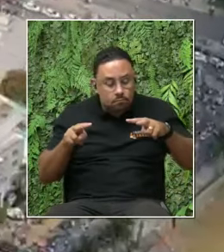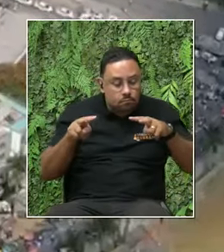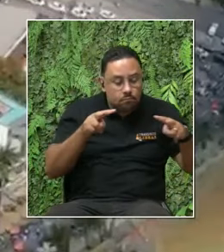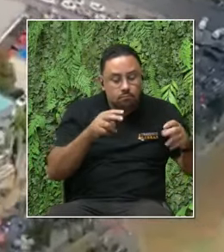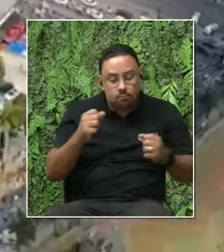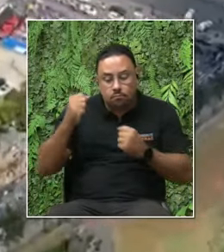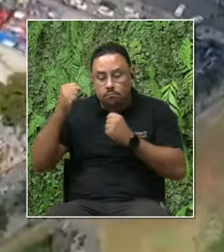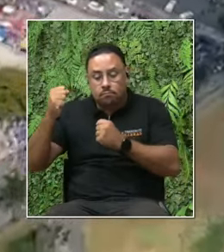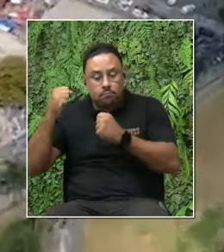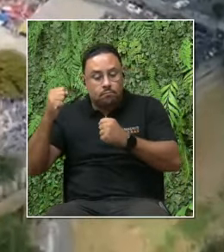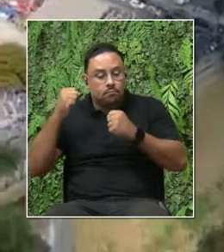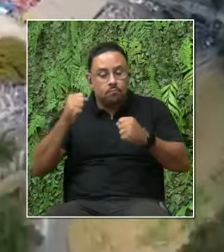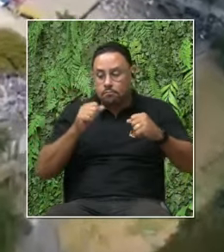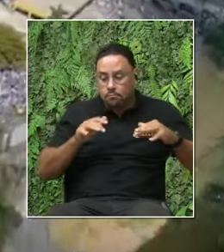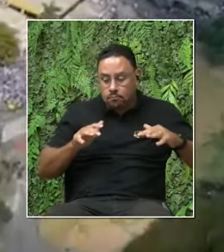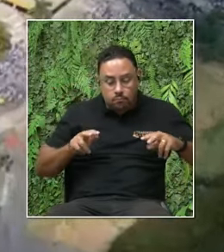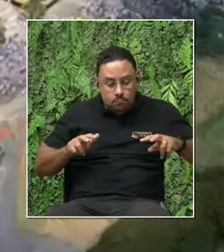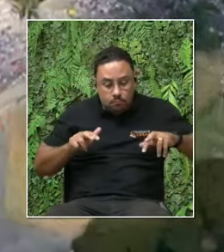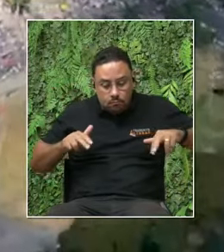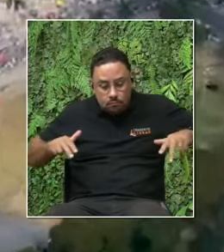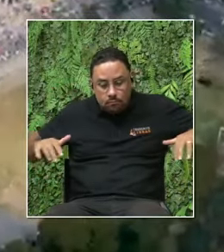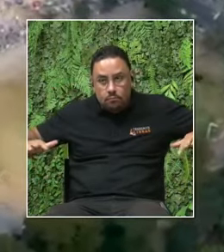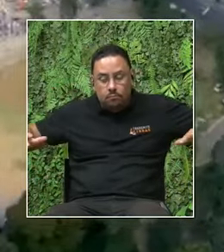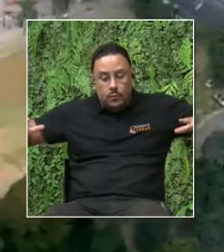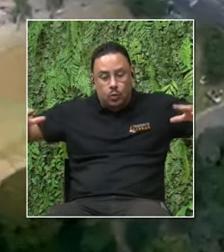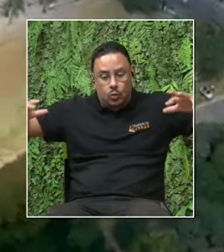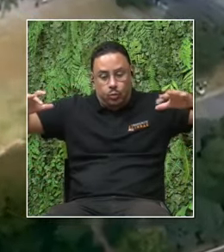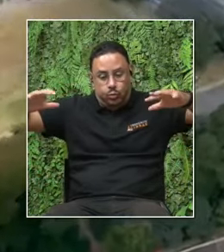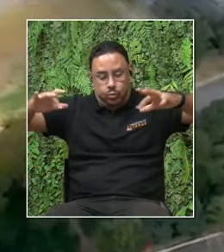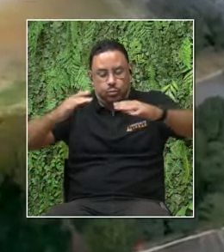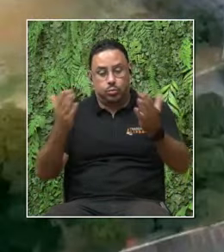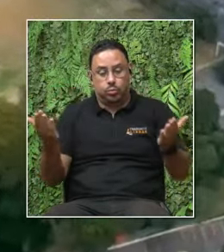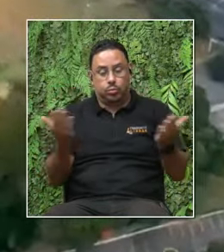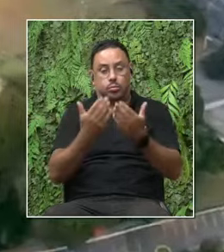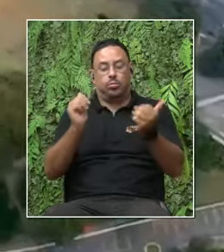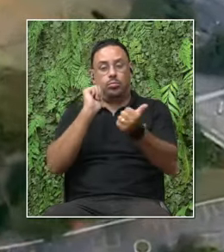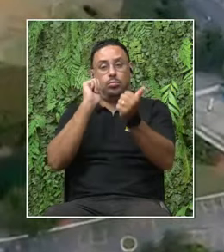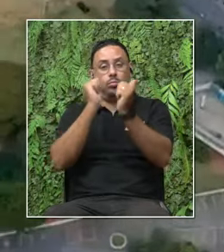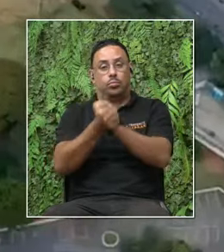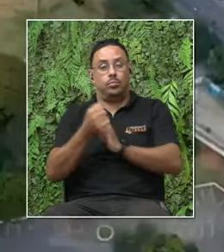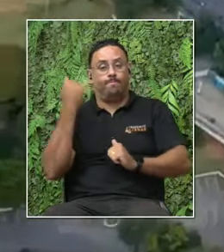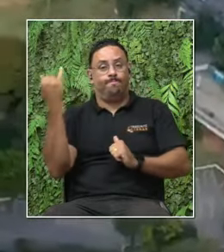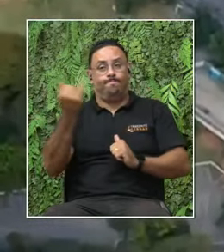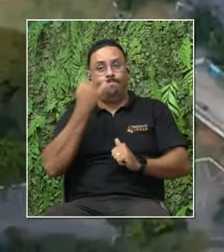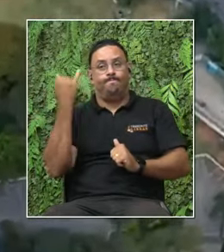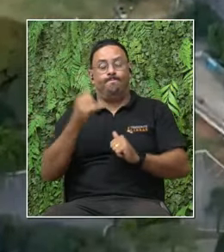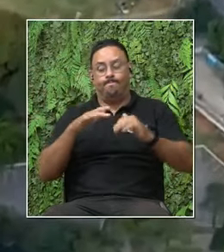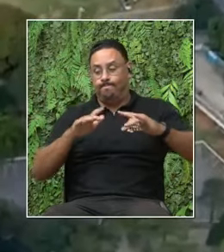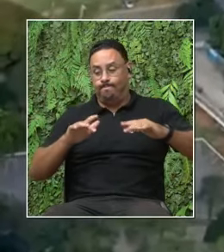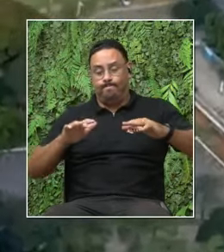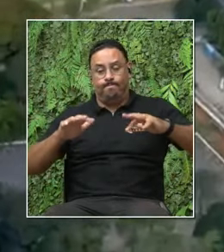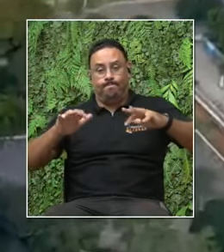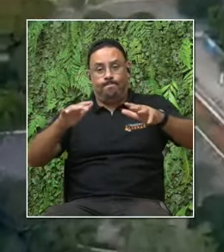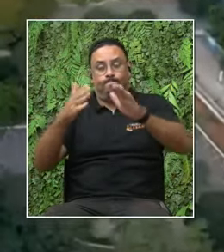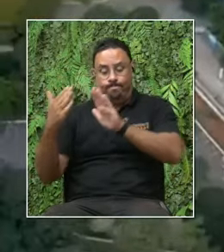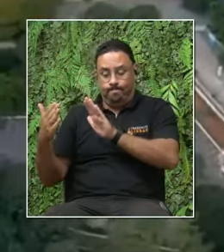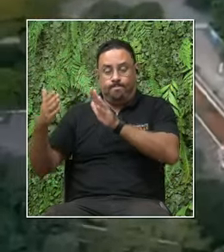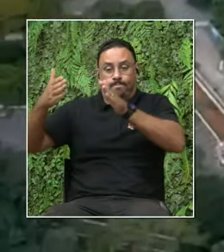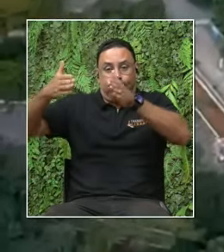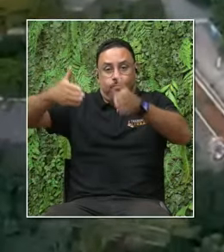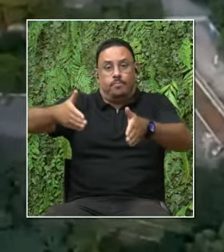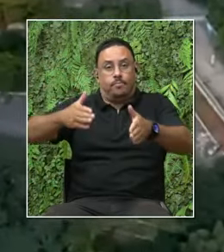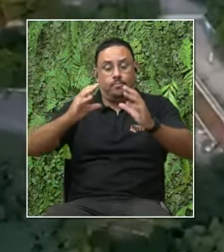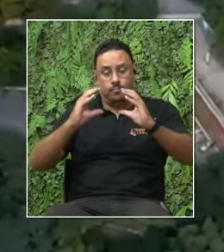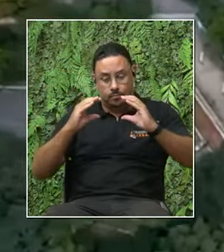Cabuloso tomando O entorno do estádio para esse jogo decisivo um movimento intenso aqui na chegada ao